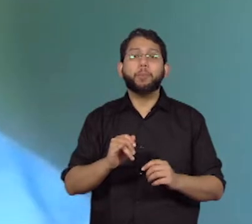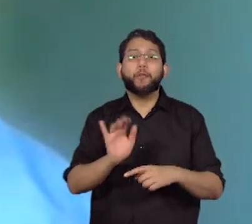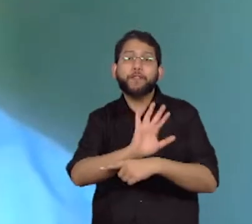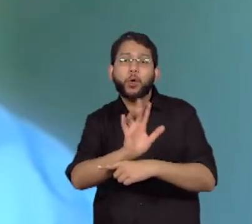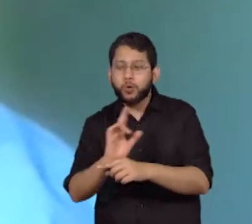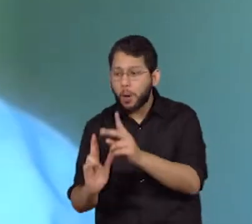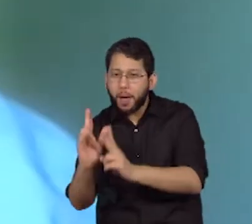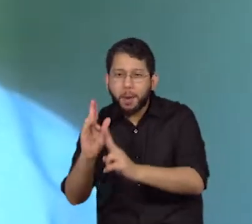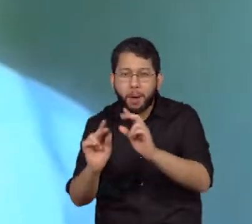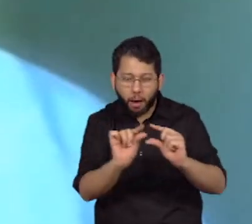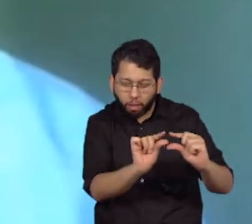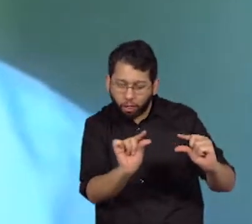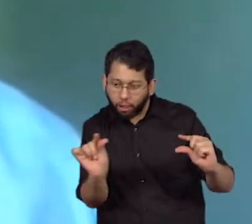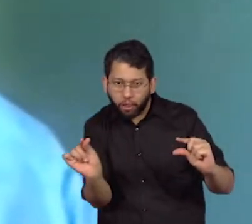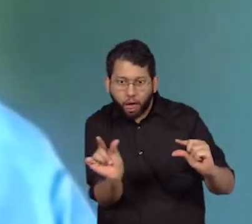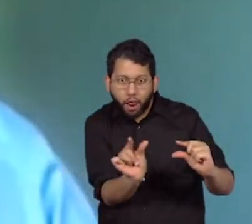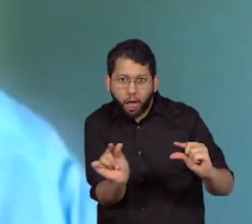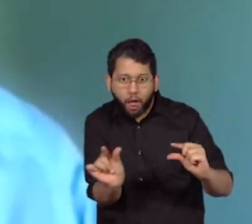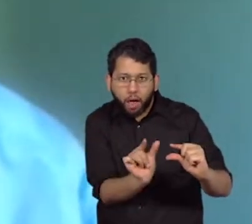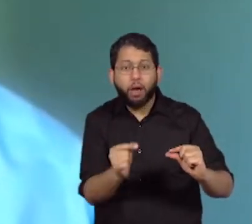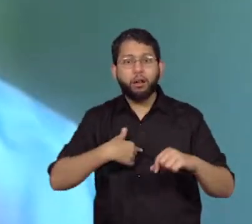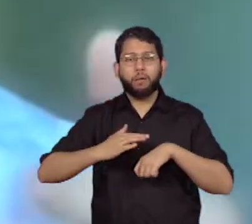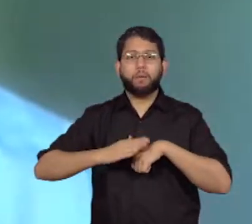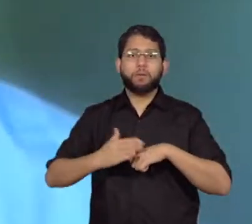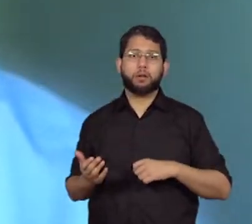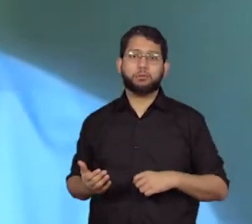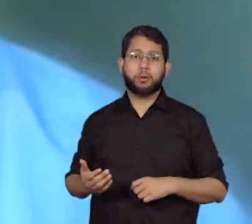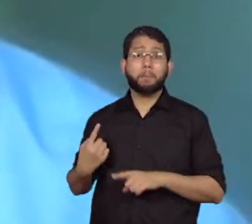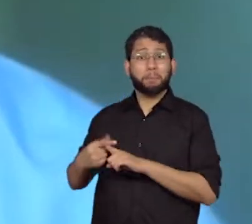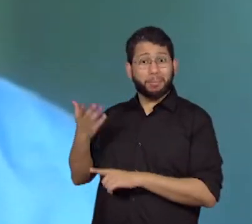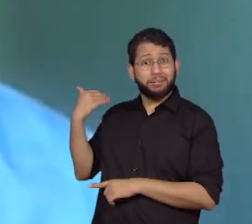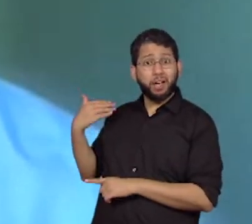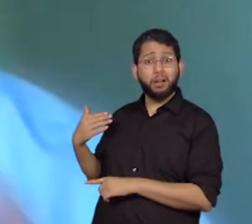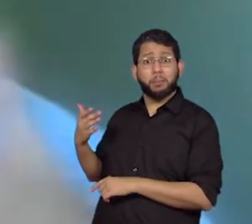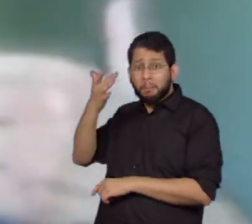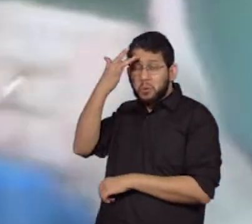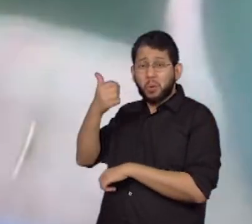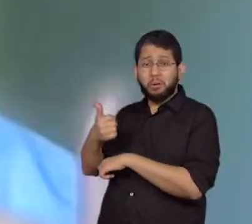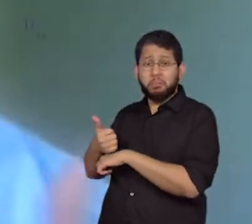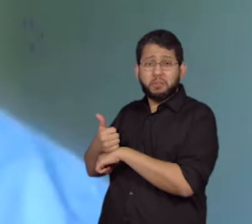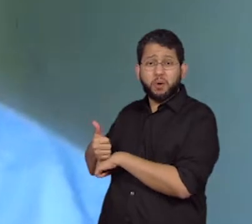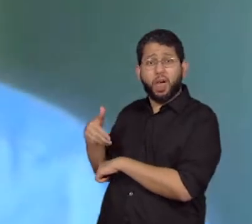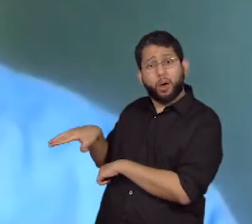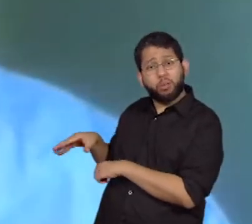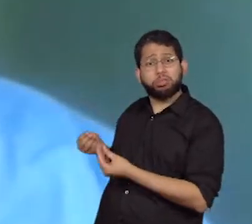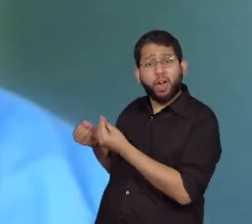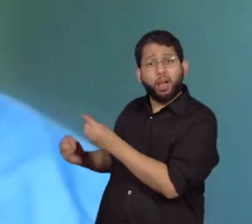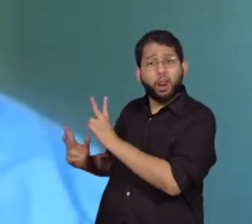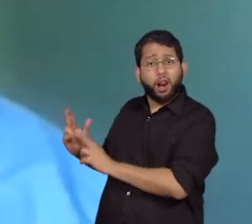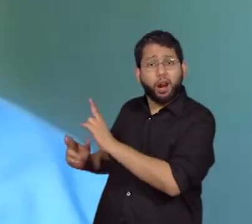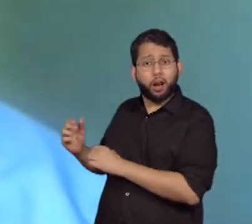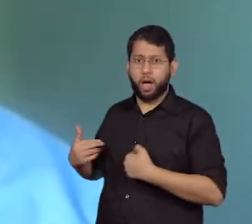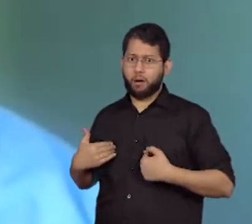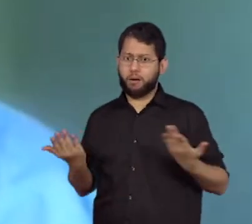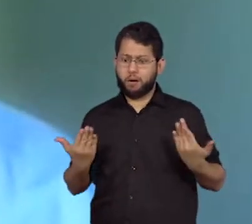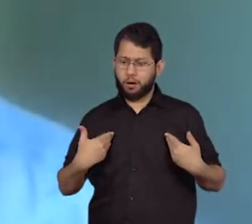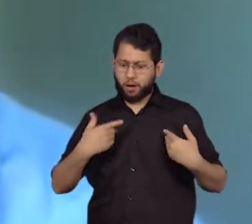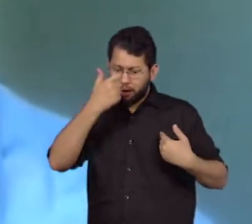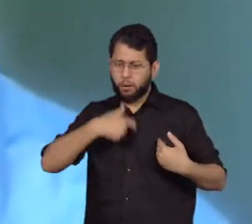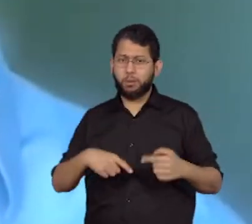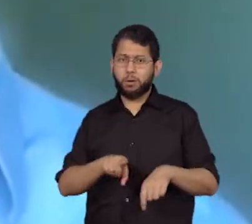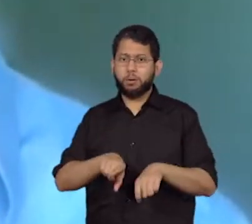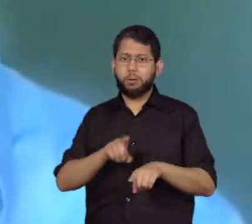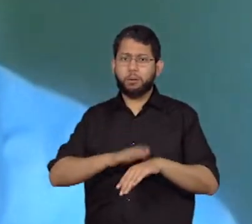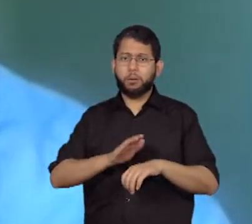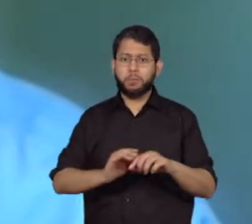não sabia ou que eu não fazia, eu tinha uma equipe que fazia para mim, hoje eu estou aprendendo a fazer. Porque eu sempre estou olhando para frente, né? Onde eu